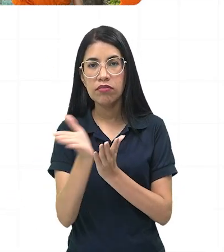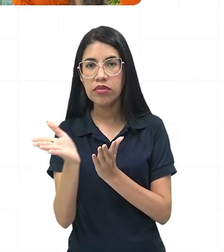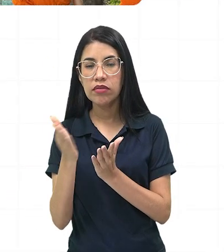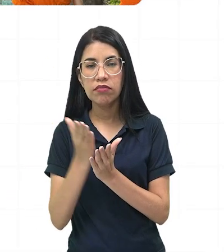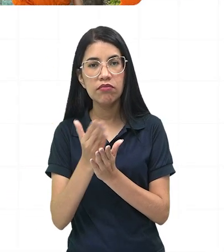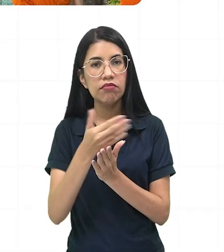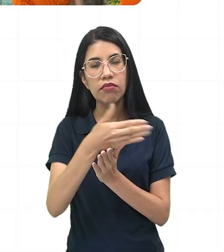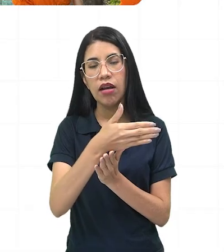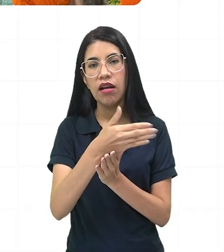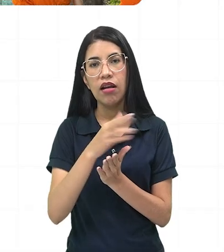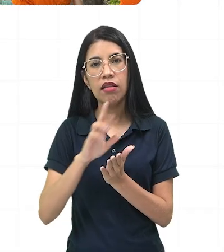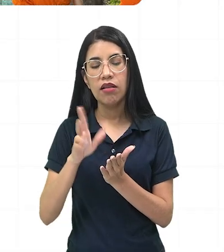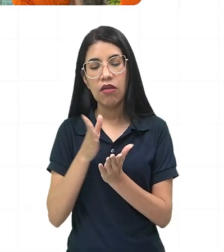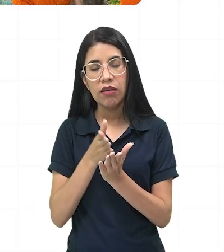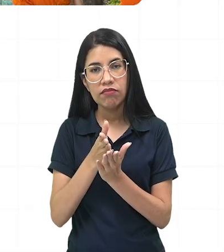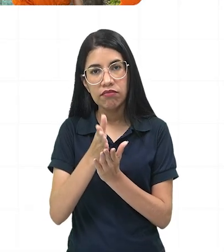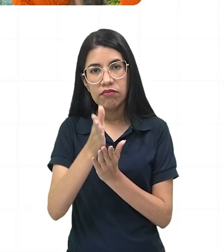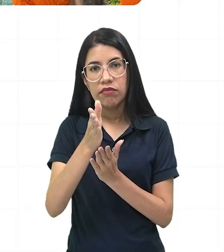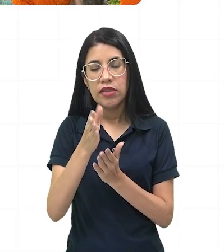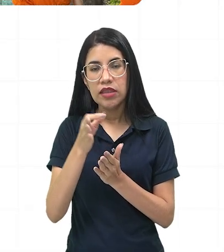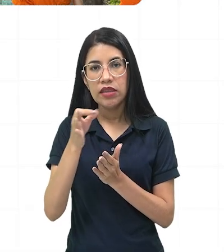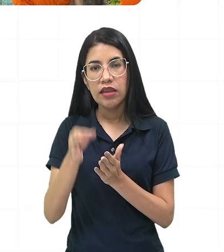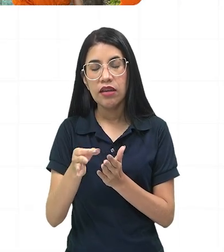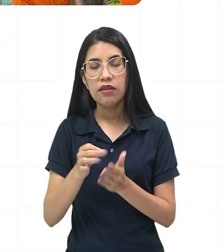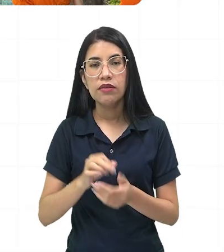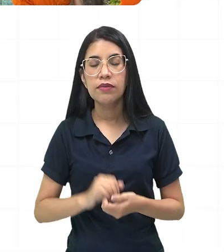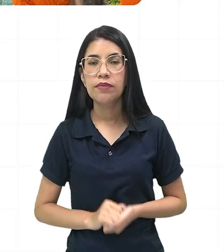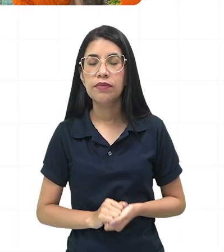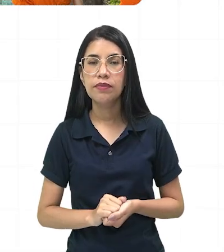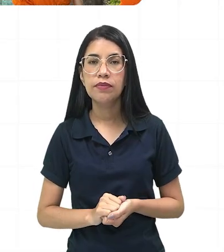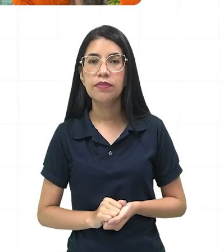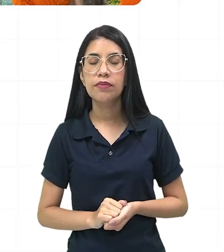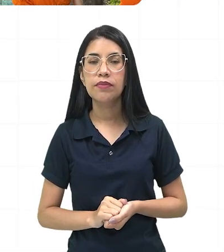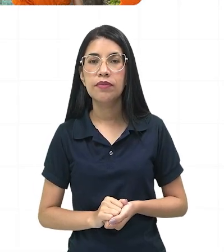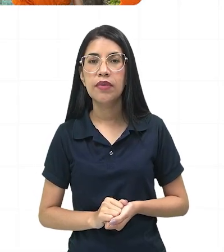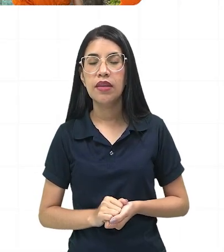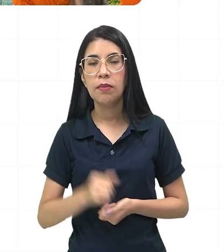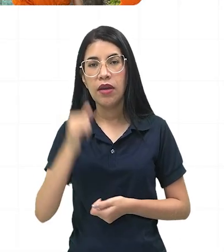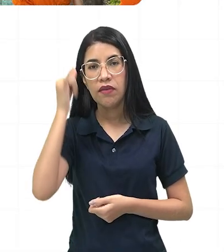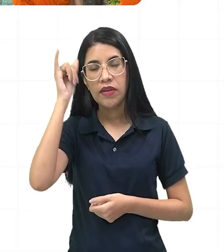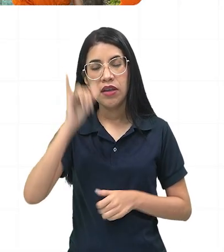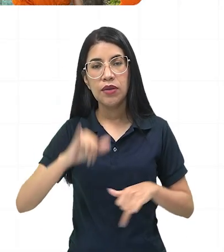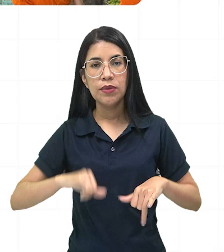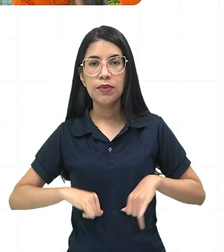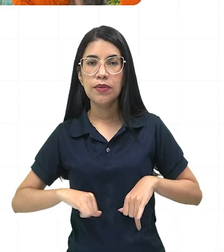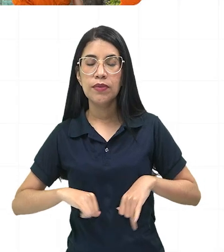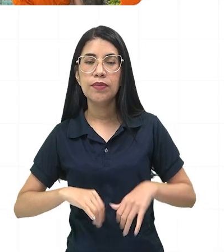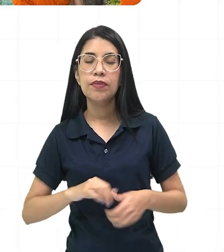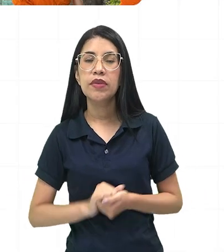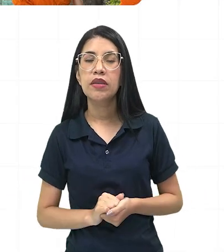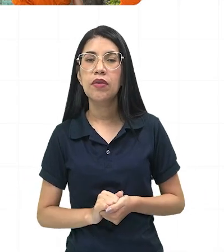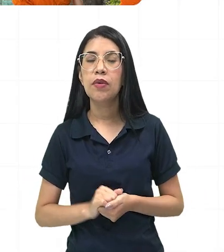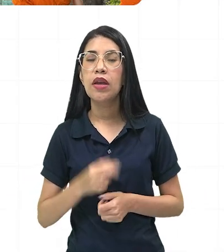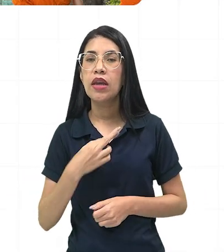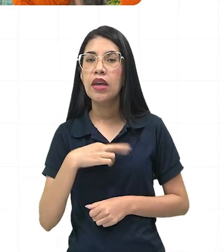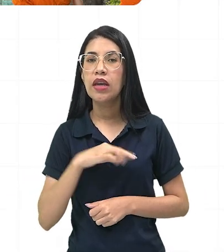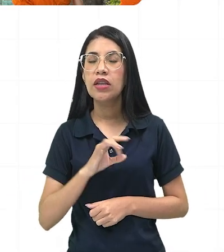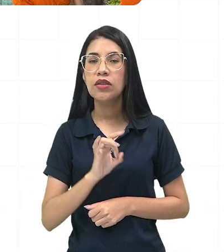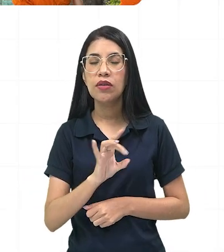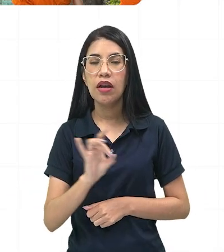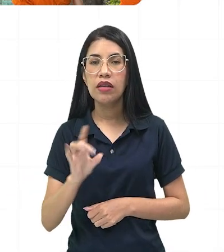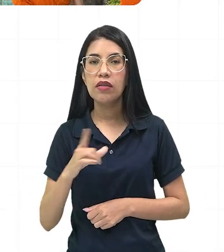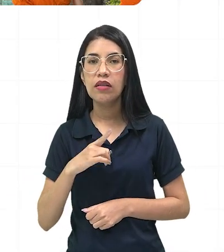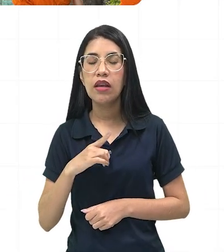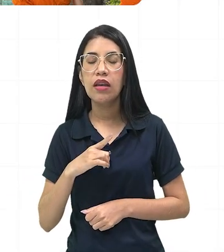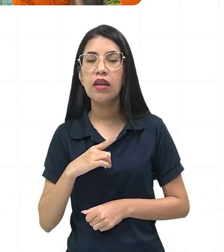assim extremo é oportuno para a dimensão do sofrimento, né? Cada religião tem sua maneira de ensinar sobre o que